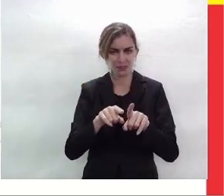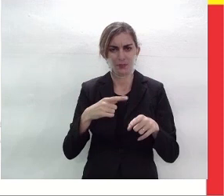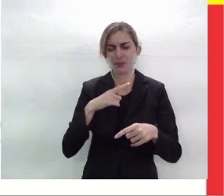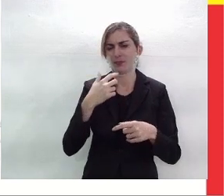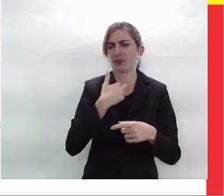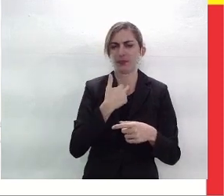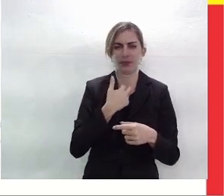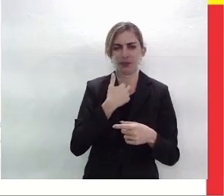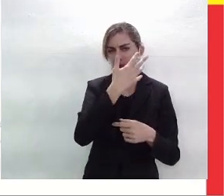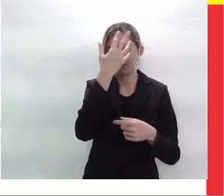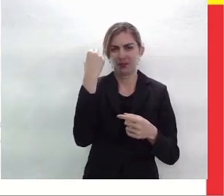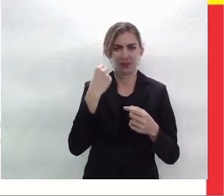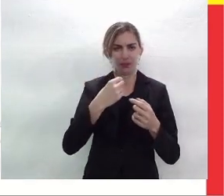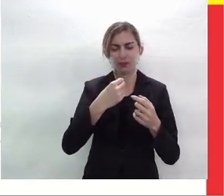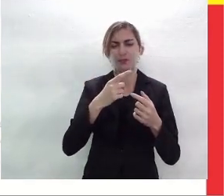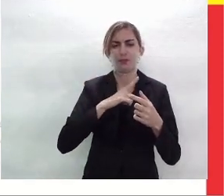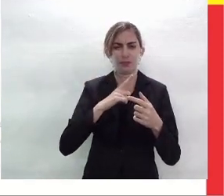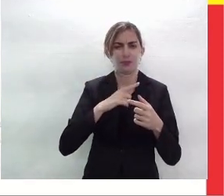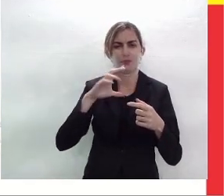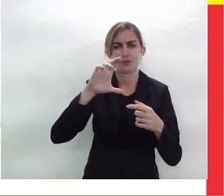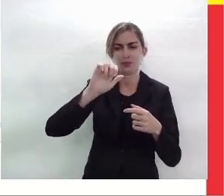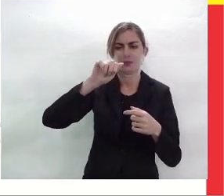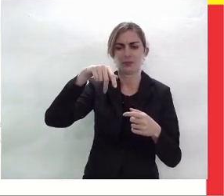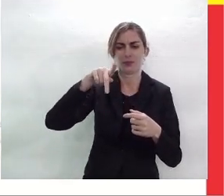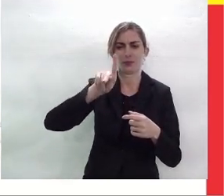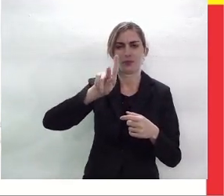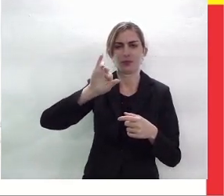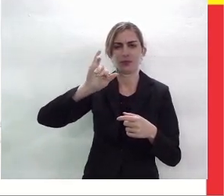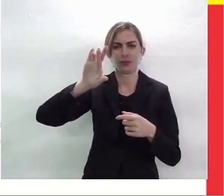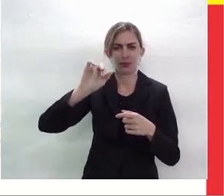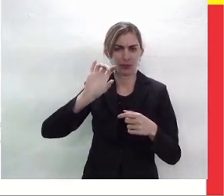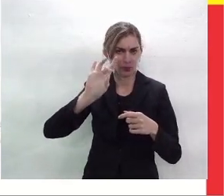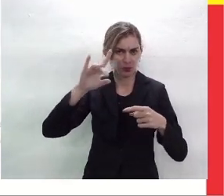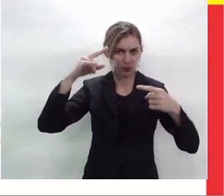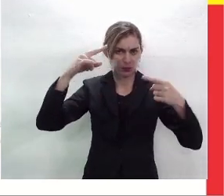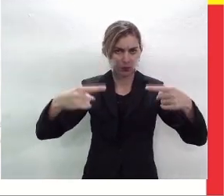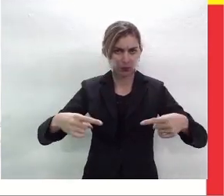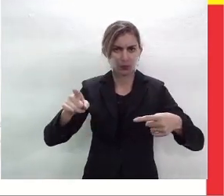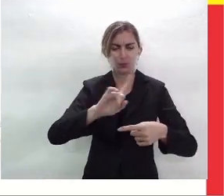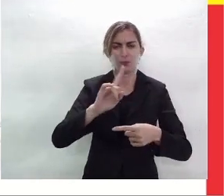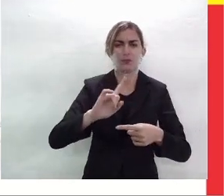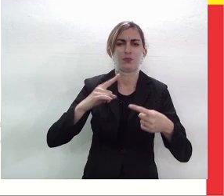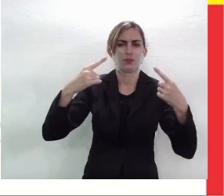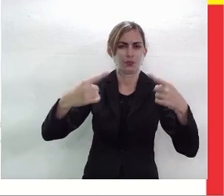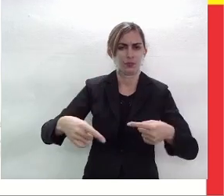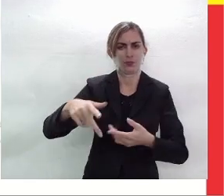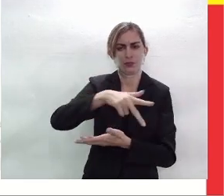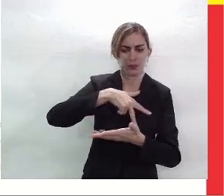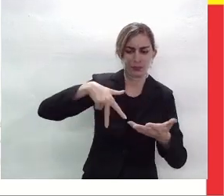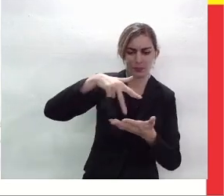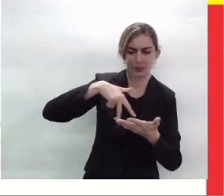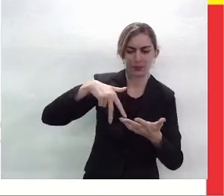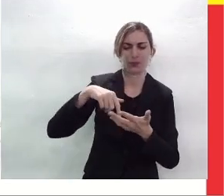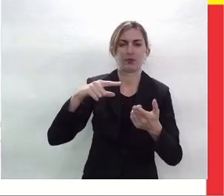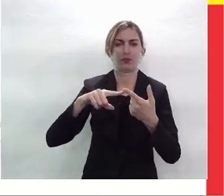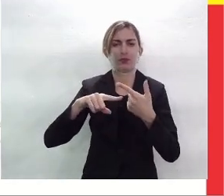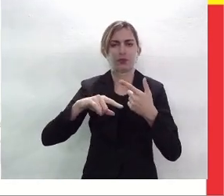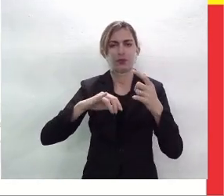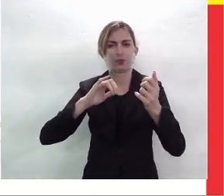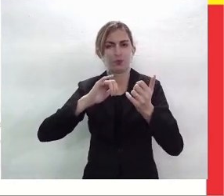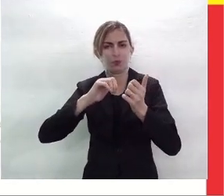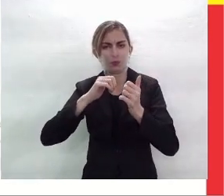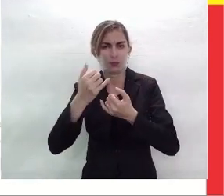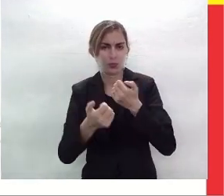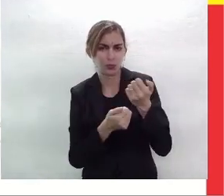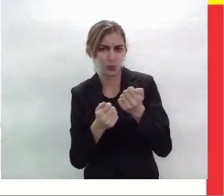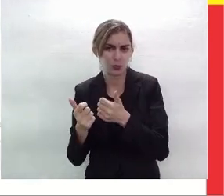podem ser desconsideradas, né? E a capoeira, ela não só é uma luta, ela é uma dança, é